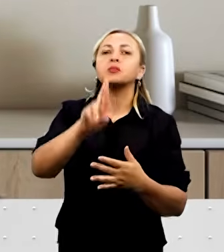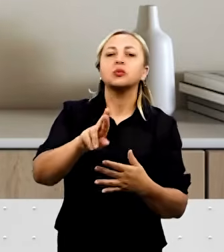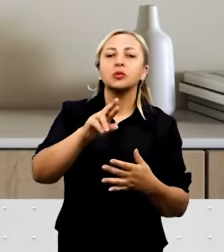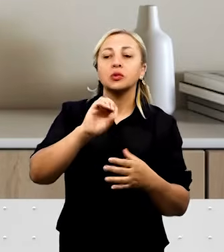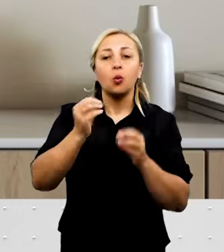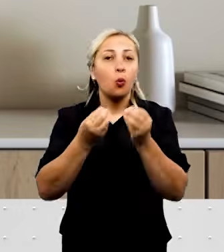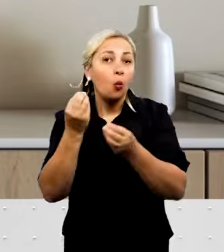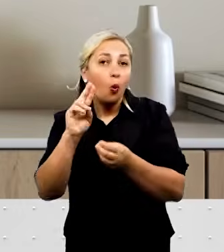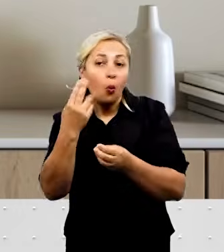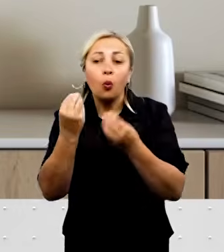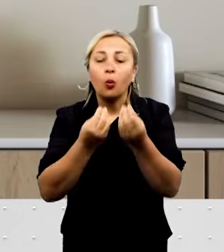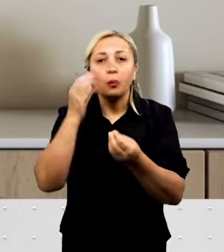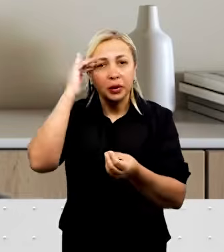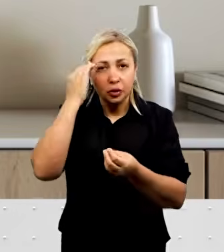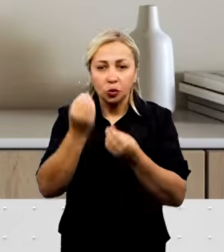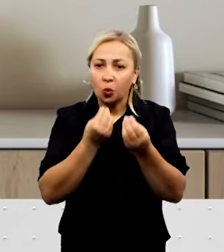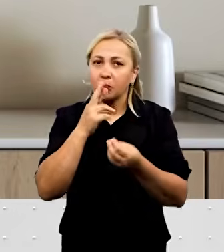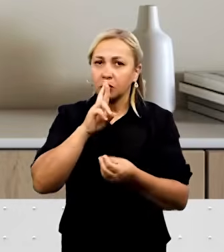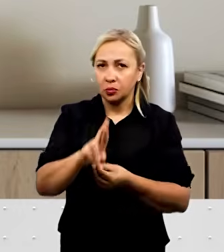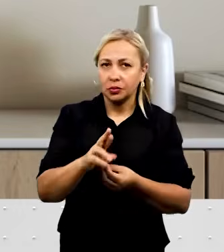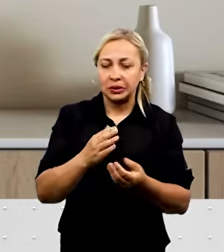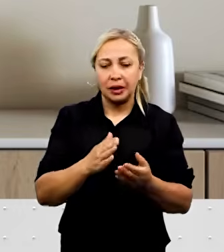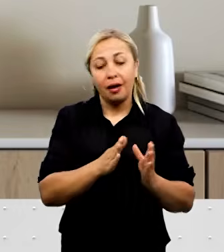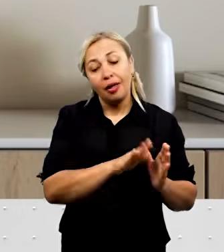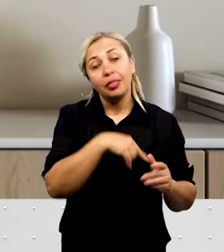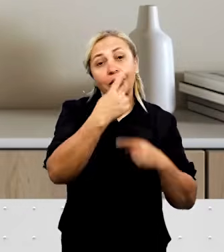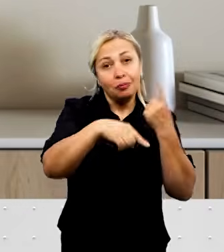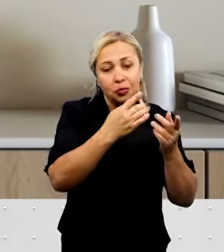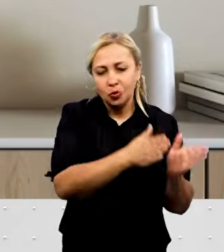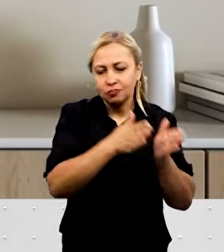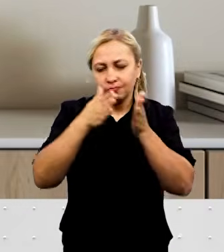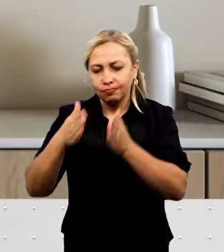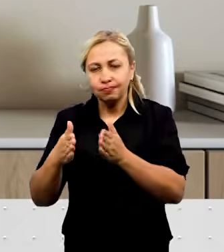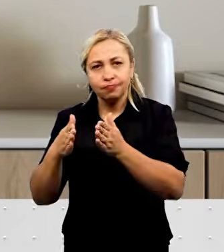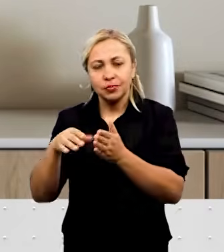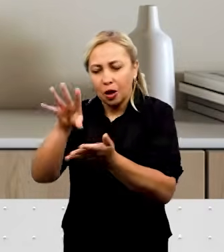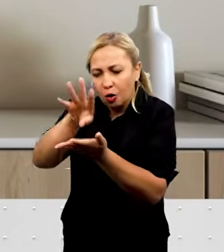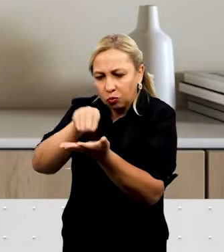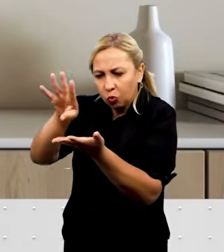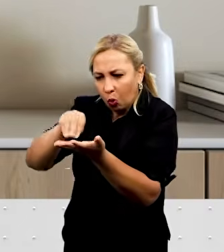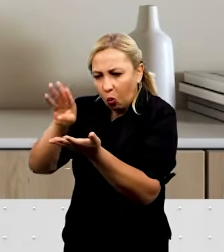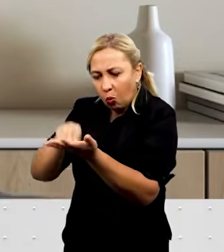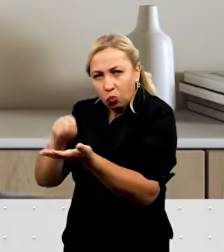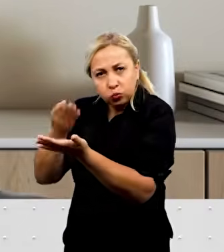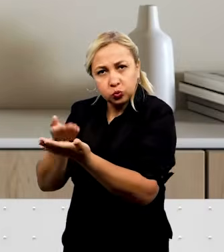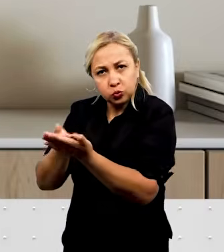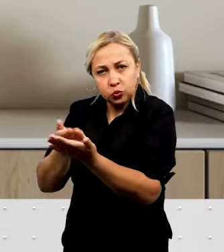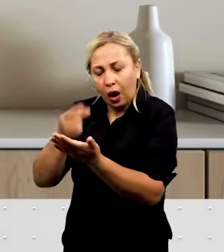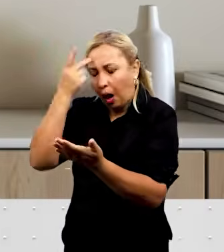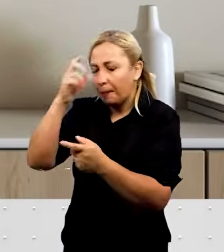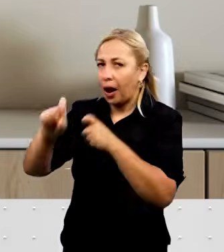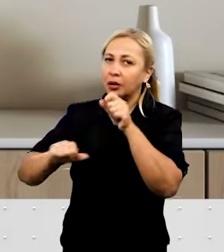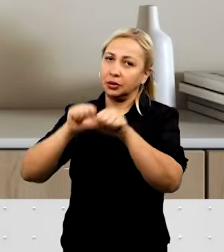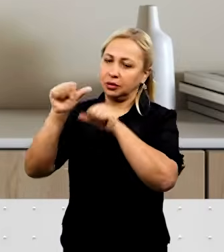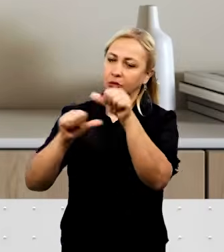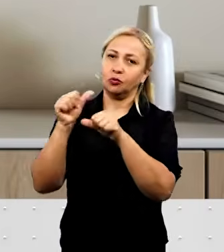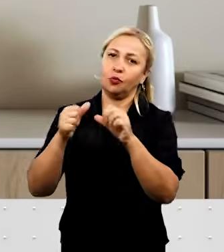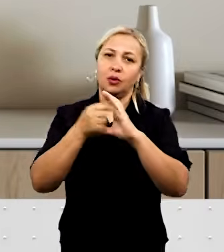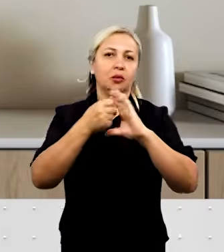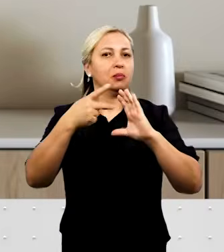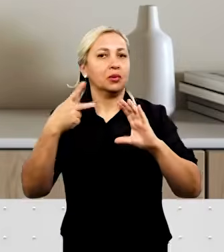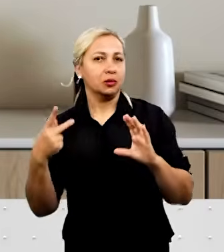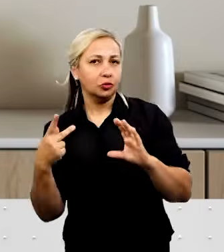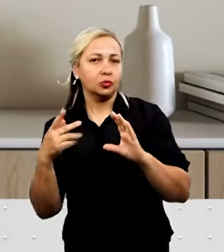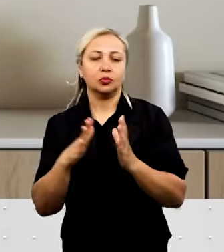possível solução ou o que entendia como uma solução. A partir daí, a gente levantou os requisitos necessários